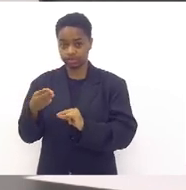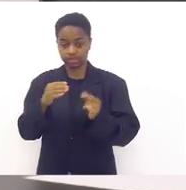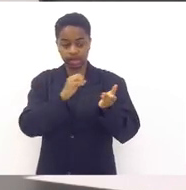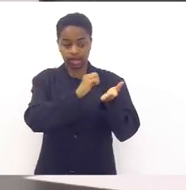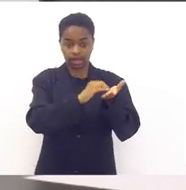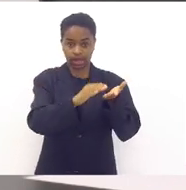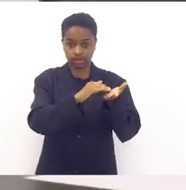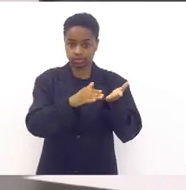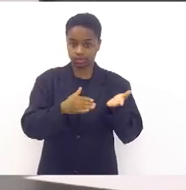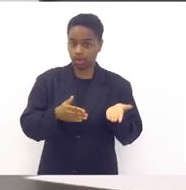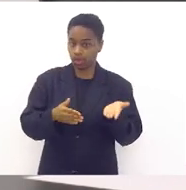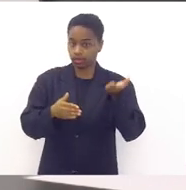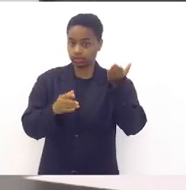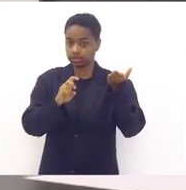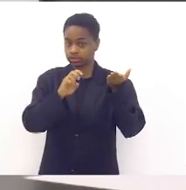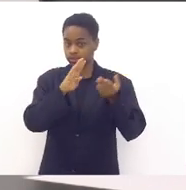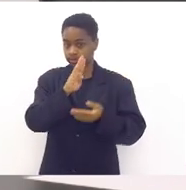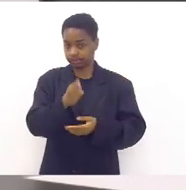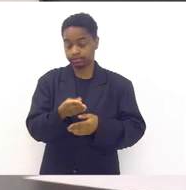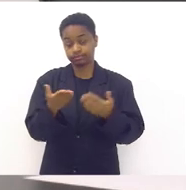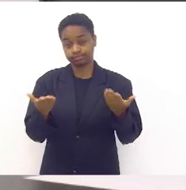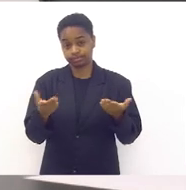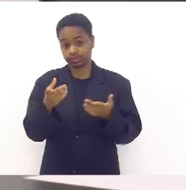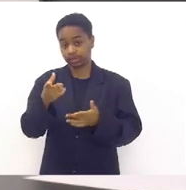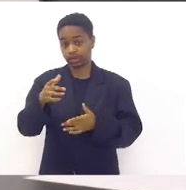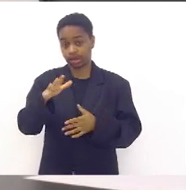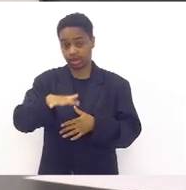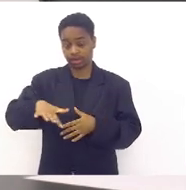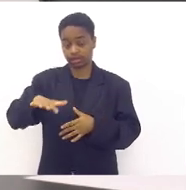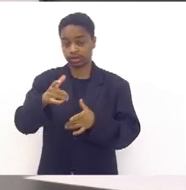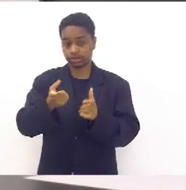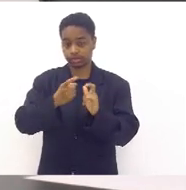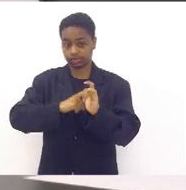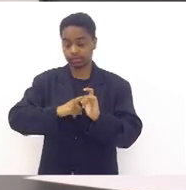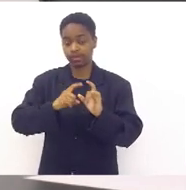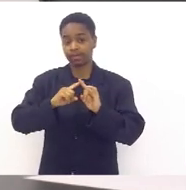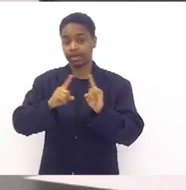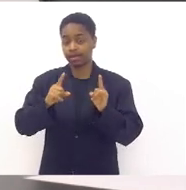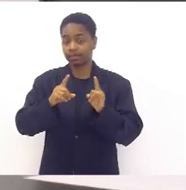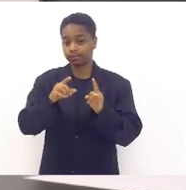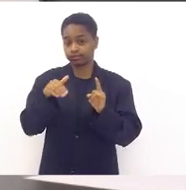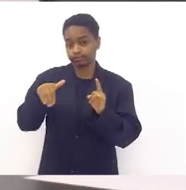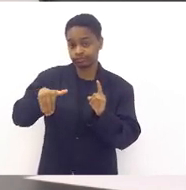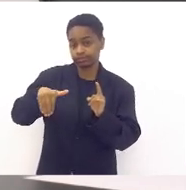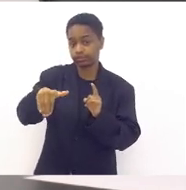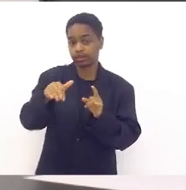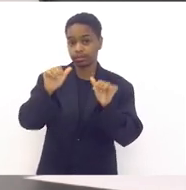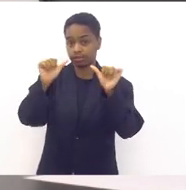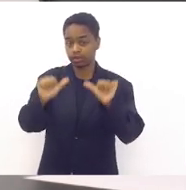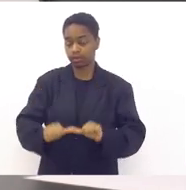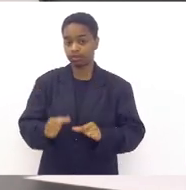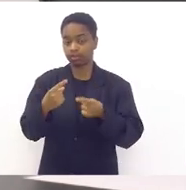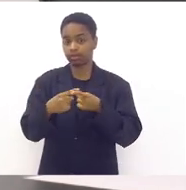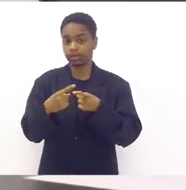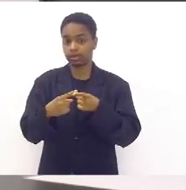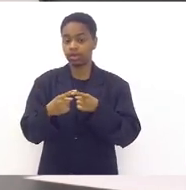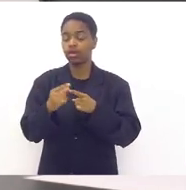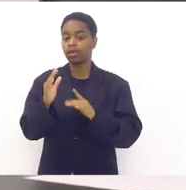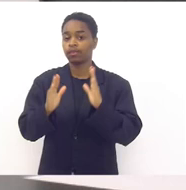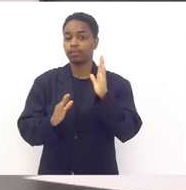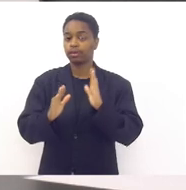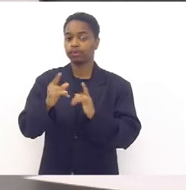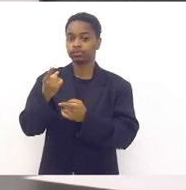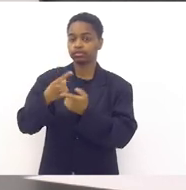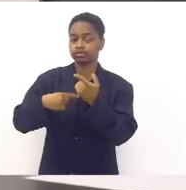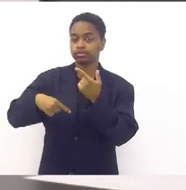dívida. Como bem disse o deputado Luiz Paulo, com tendência a piorar, haja vista que o regime de recuperação fiscal aumenta a